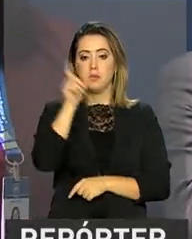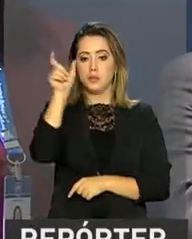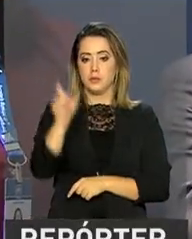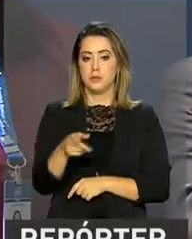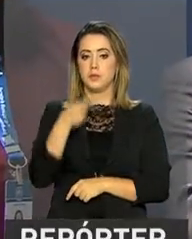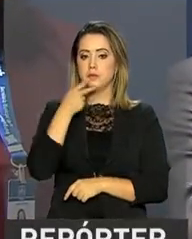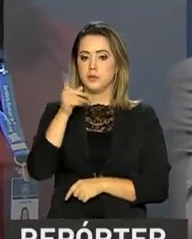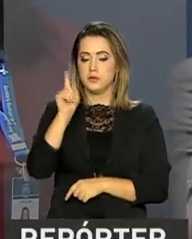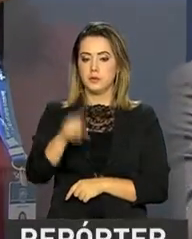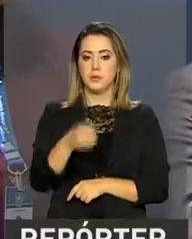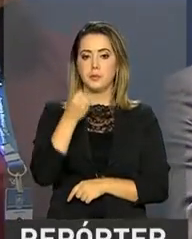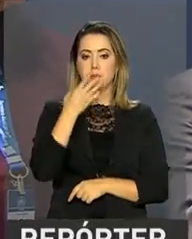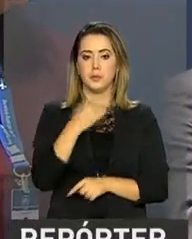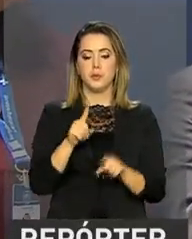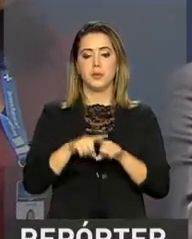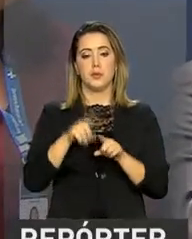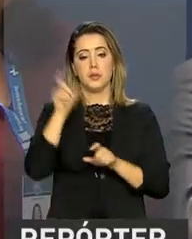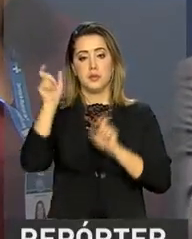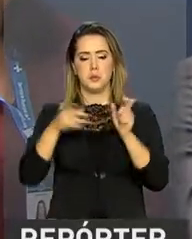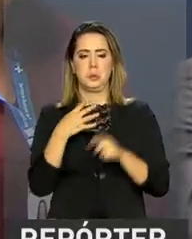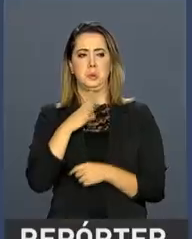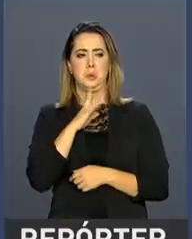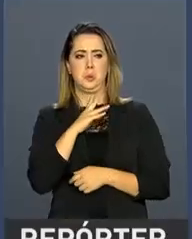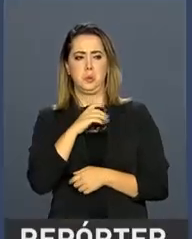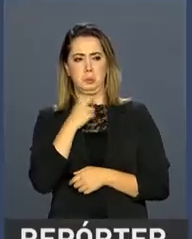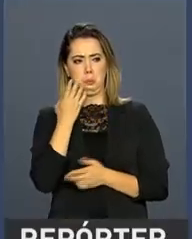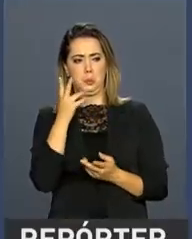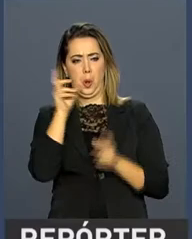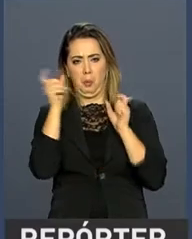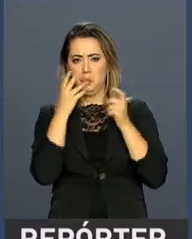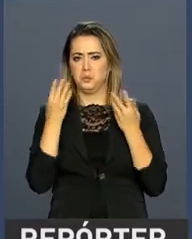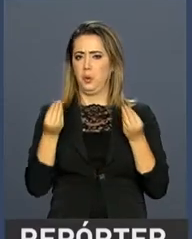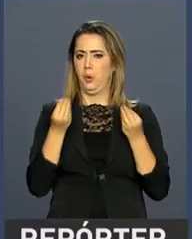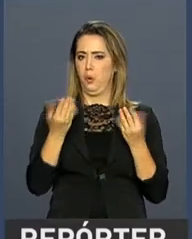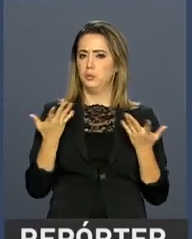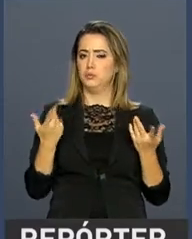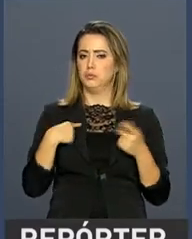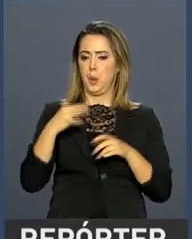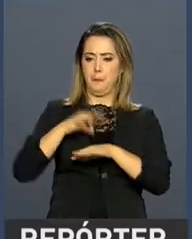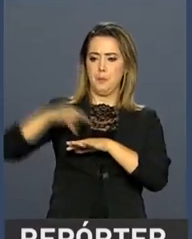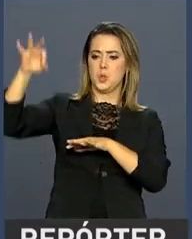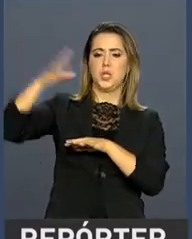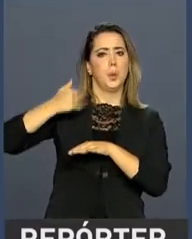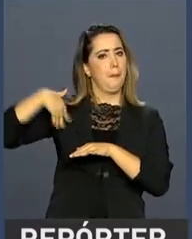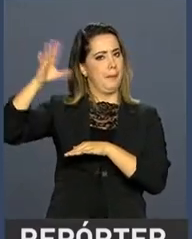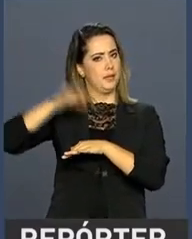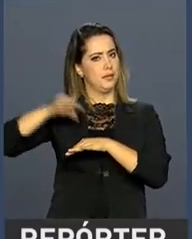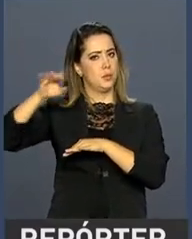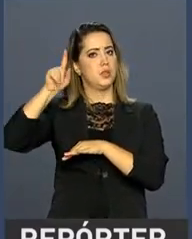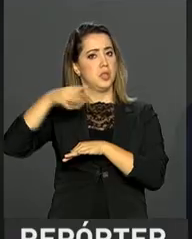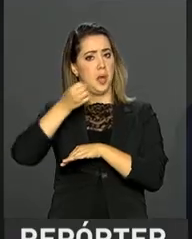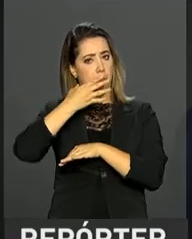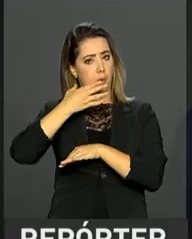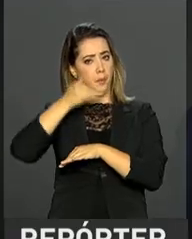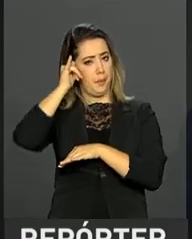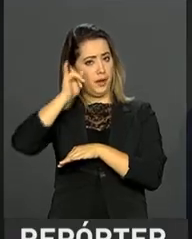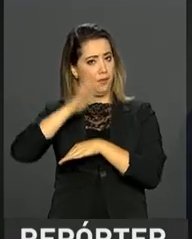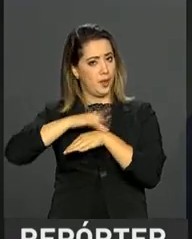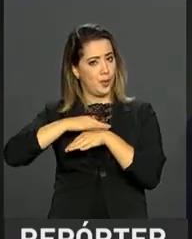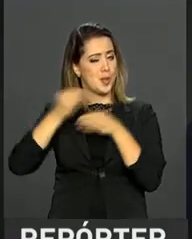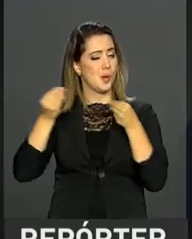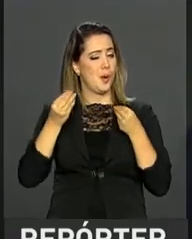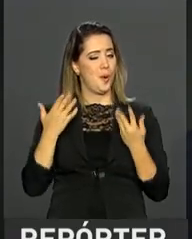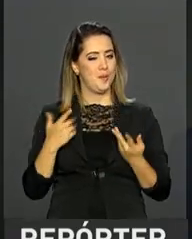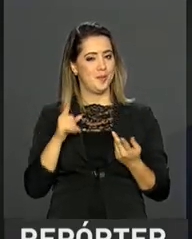comunitário de saúde conta que muita gente estranha que soltar mosquitos possa ajudar a combater doenças. E ele